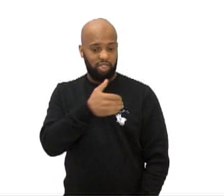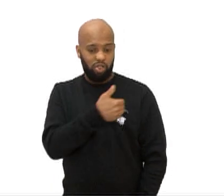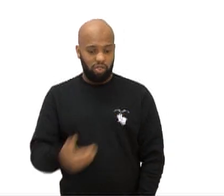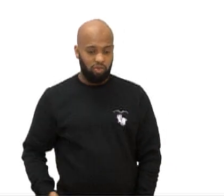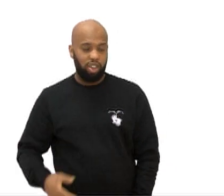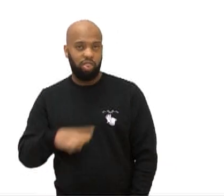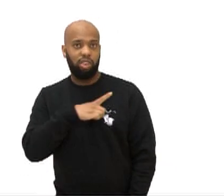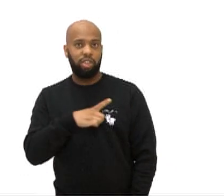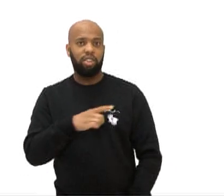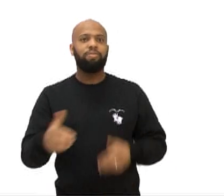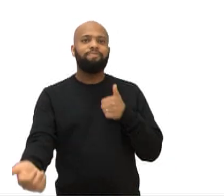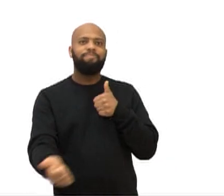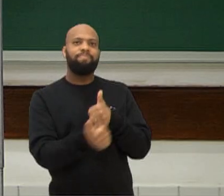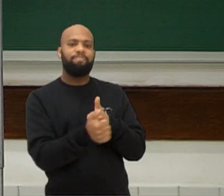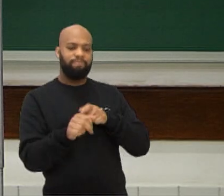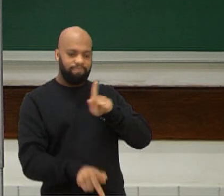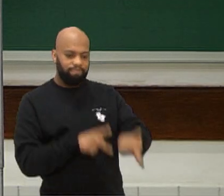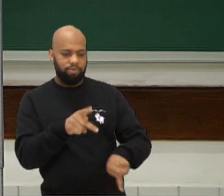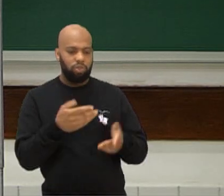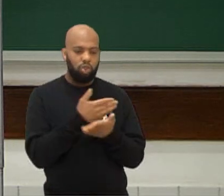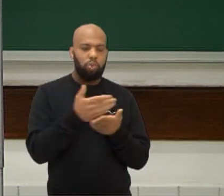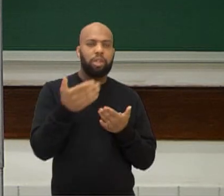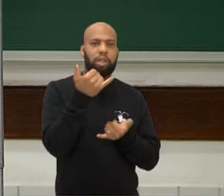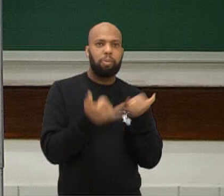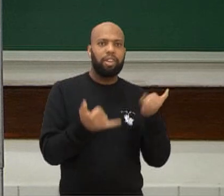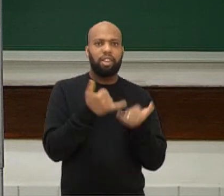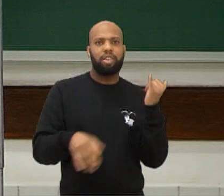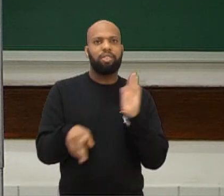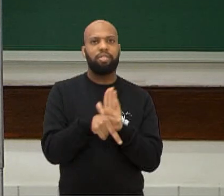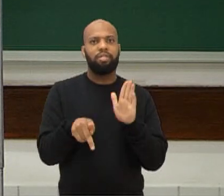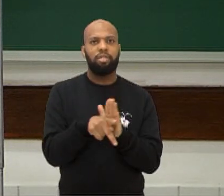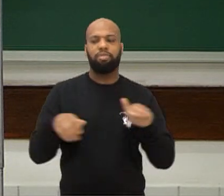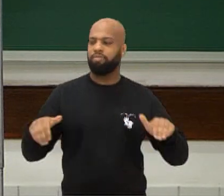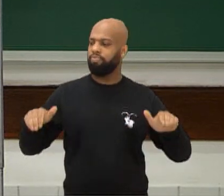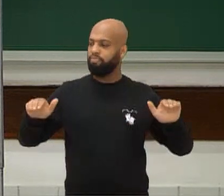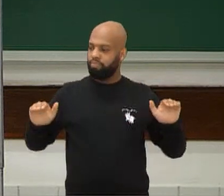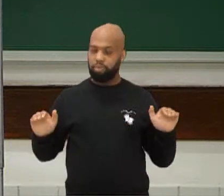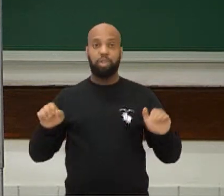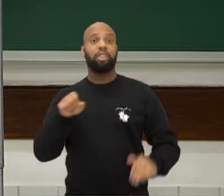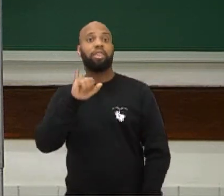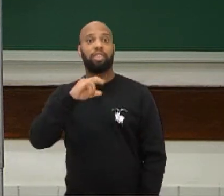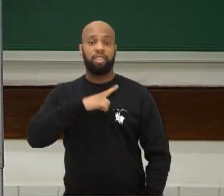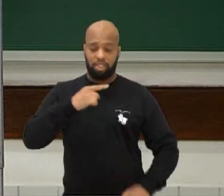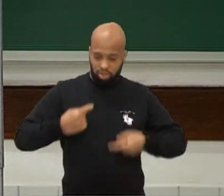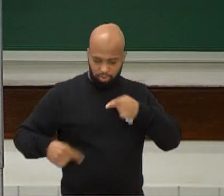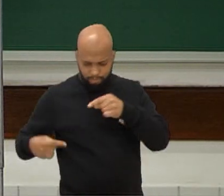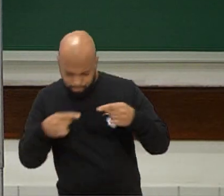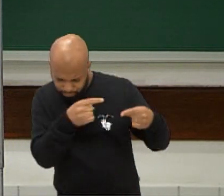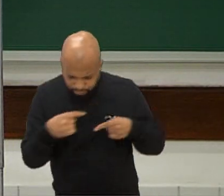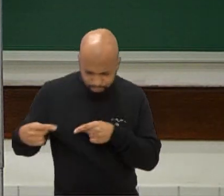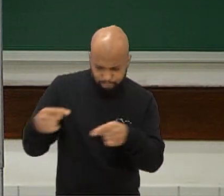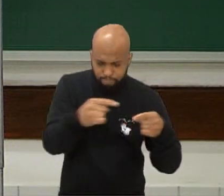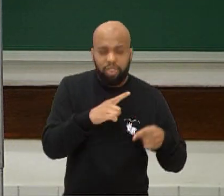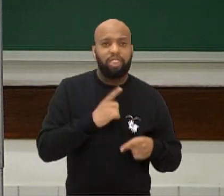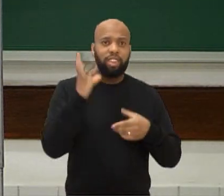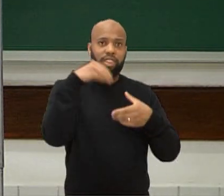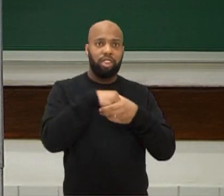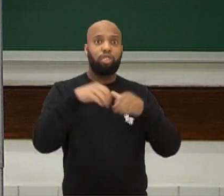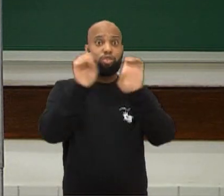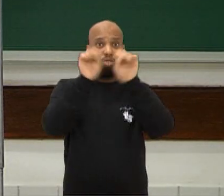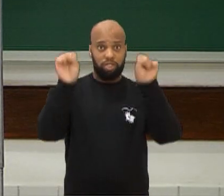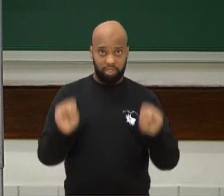do povo, ele começa a se parecer com a monarquia. Então, percebam, se os conflitos fazem parte do